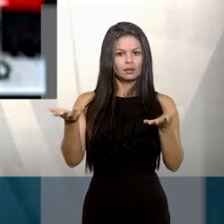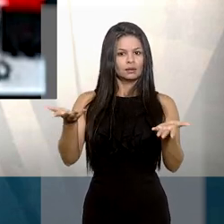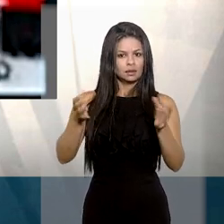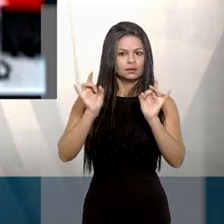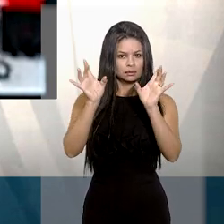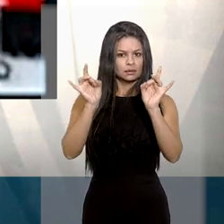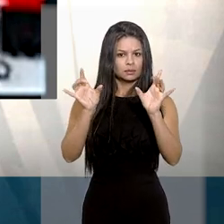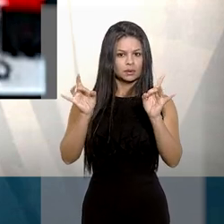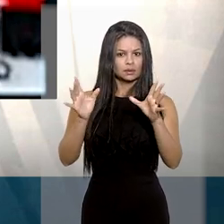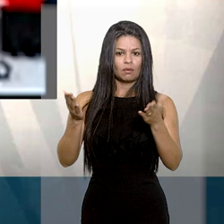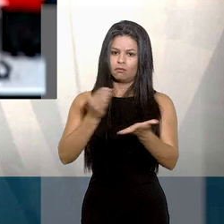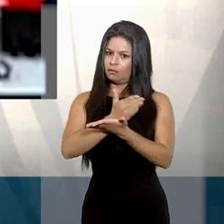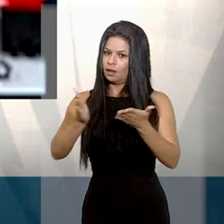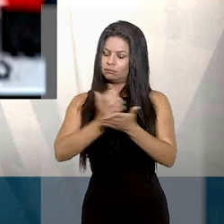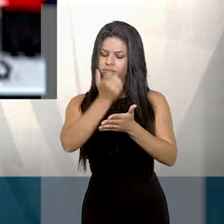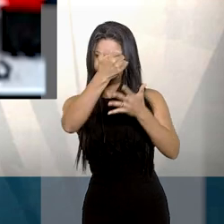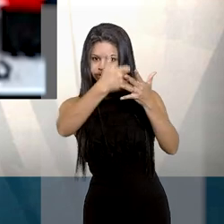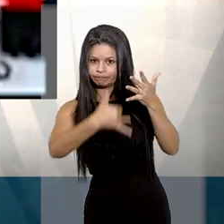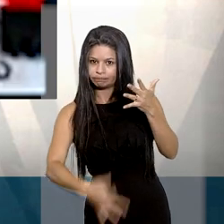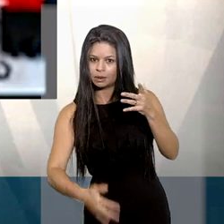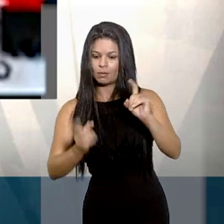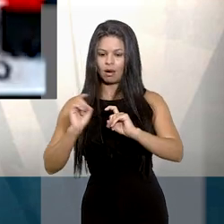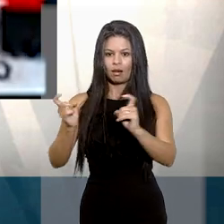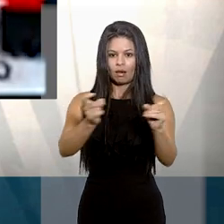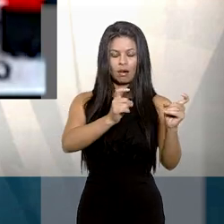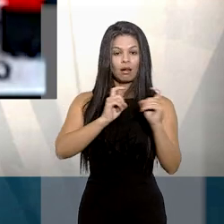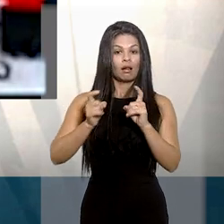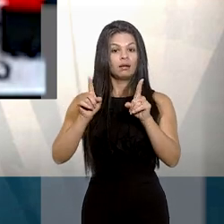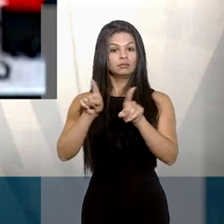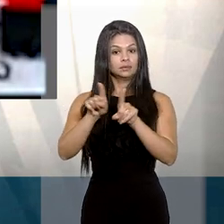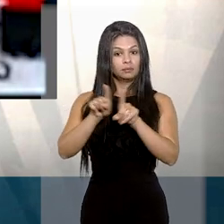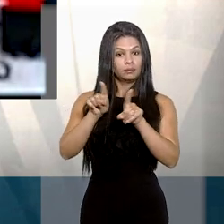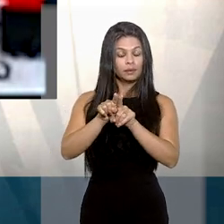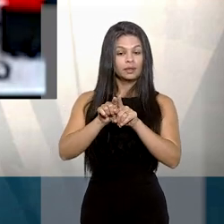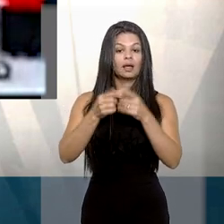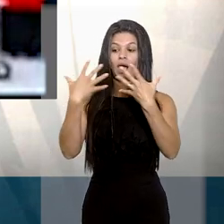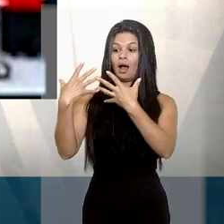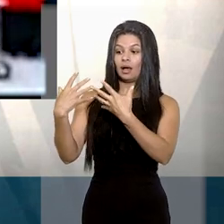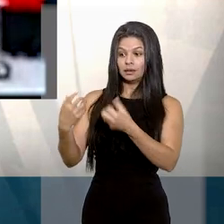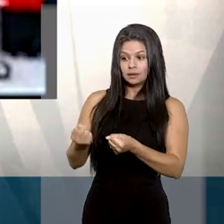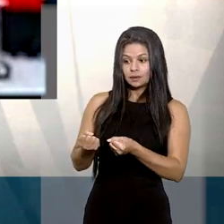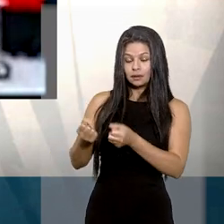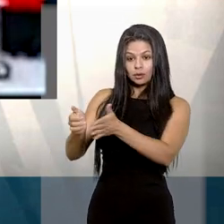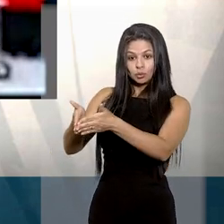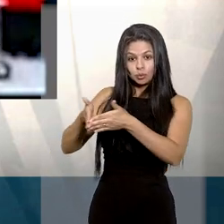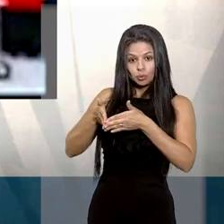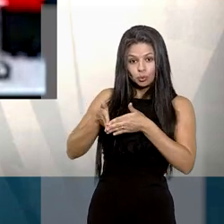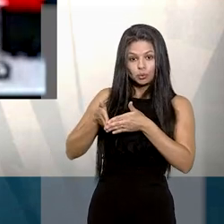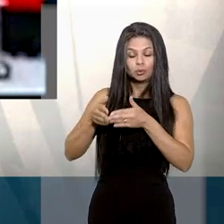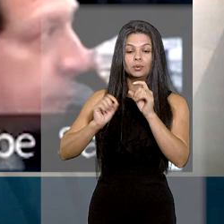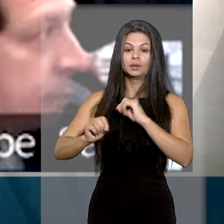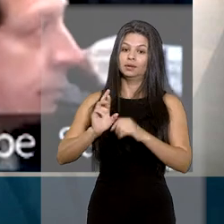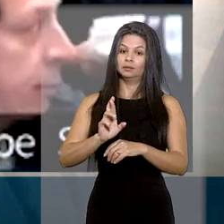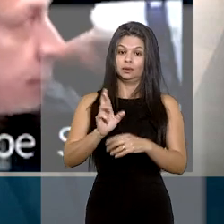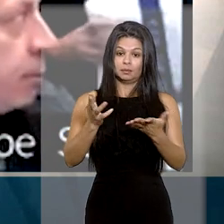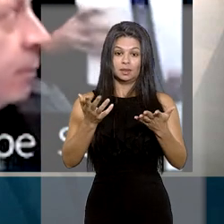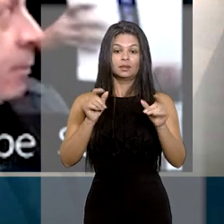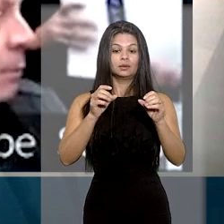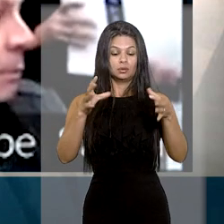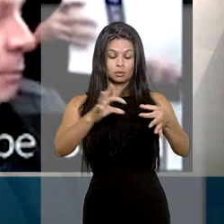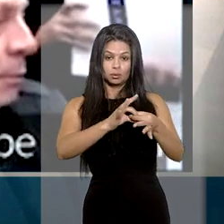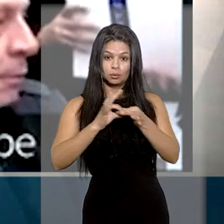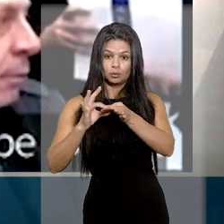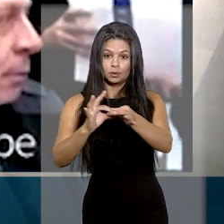contém diversos depoimentos é direito do delatado ter acesso somente aos elementos que lhe digam respeito e